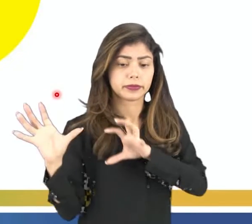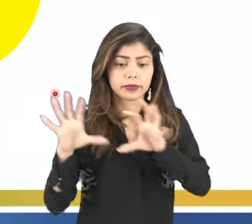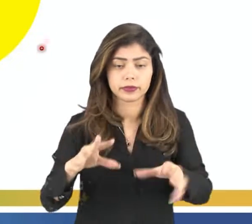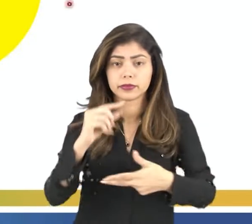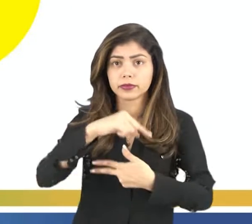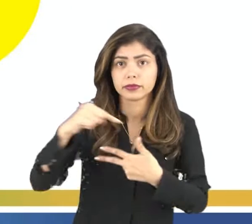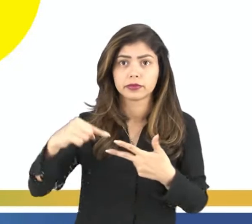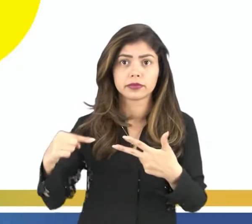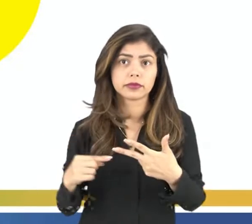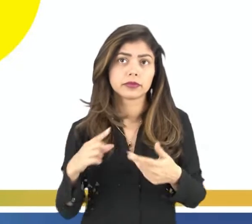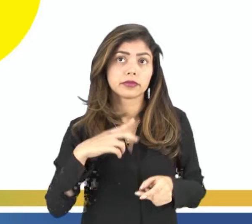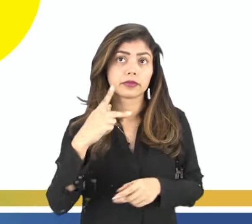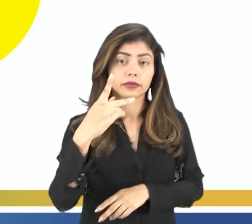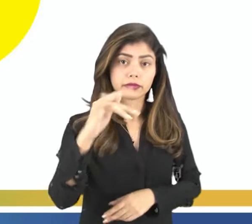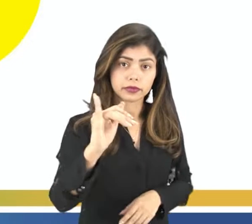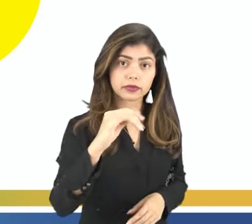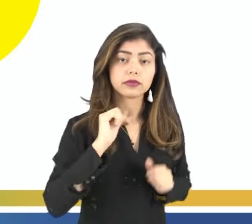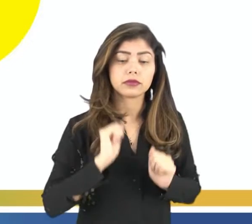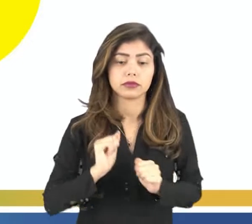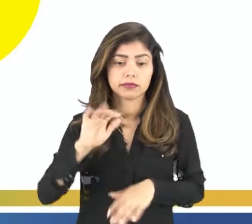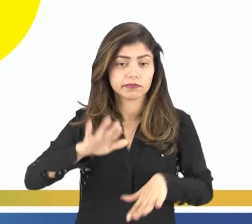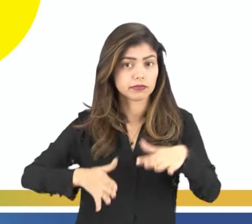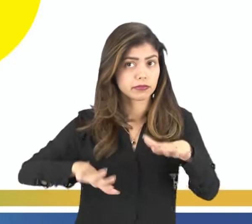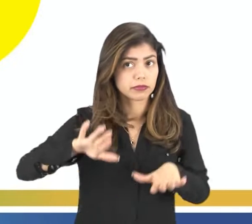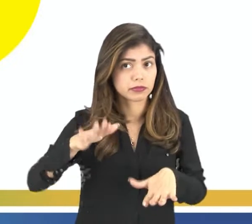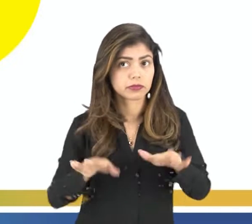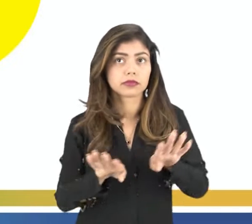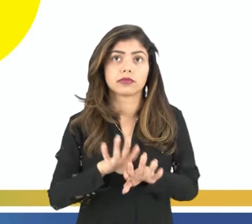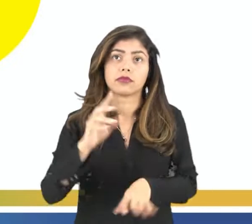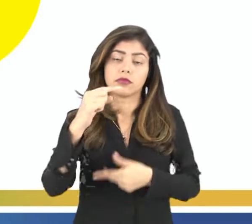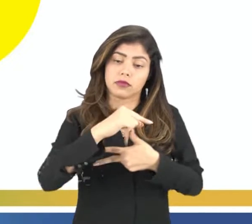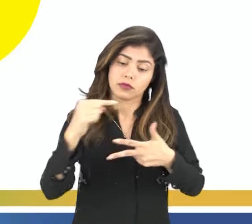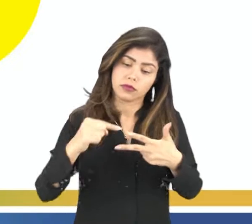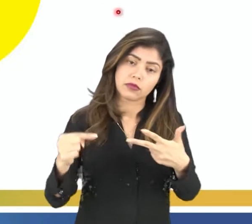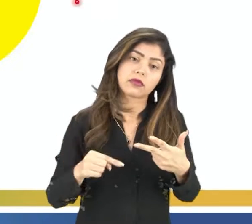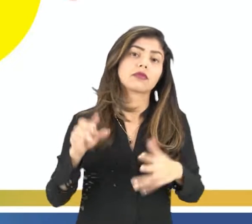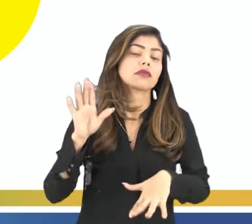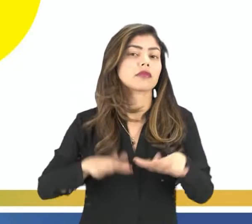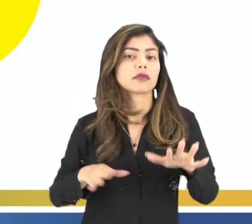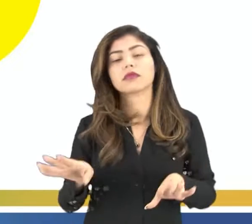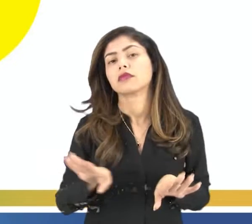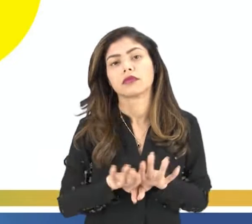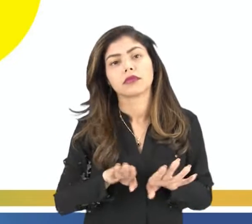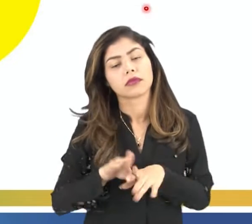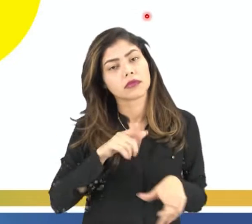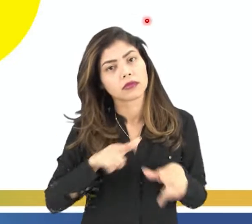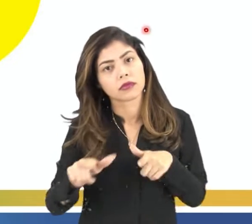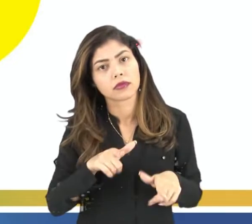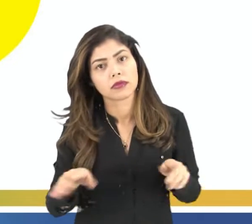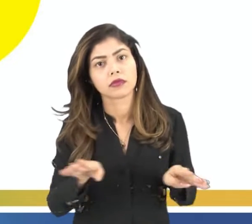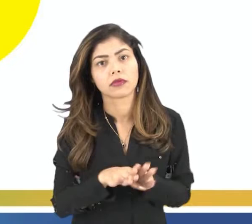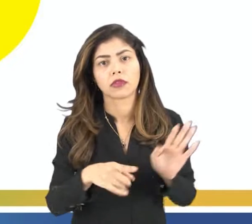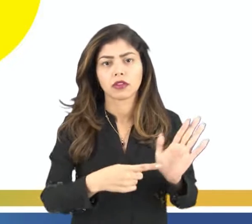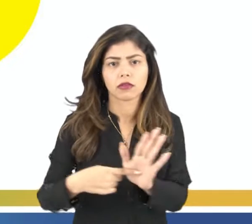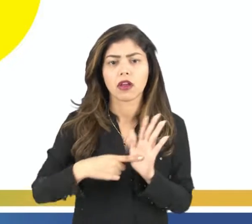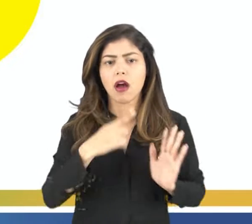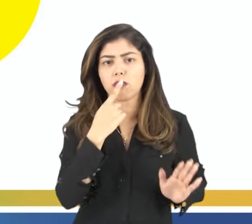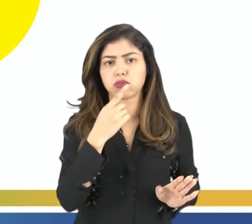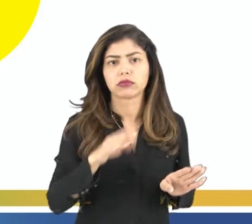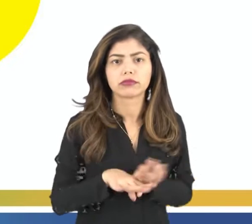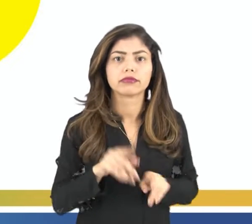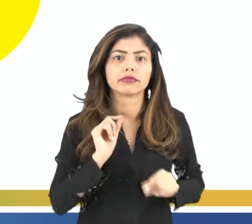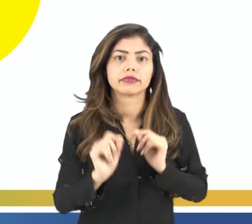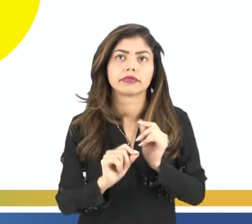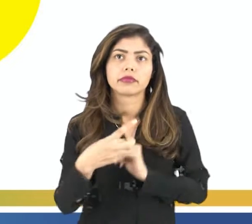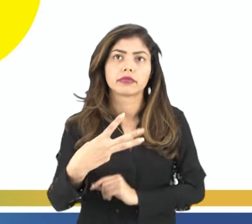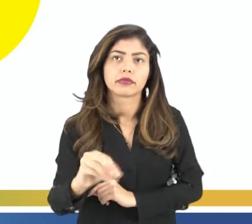no Enem, esse π pode variar. No Enem, geralmente, eles trabalham com π, um valor aproximado a